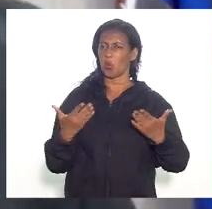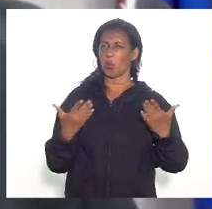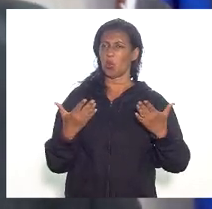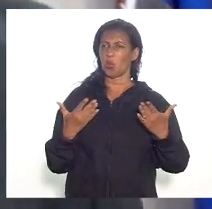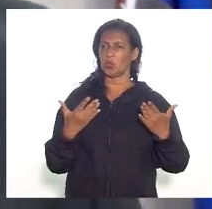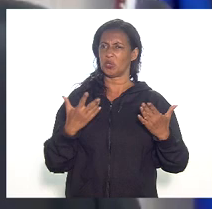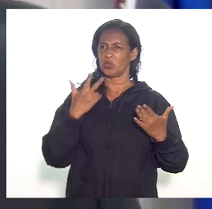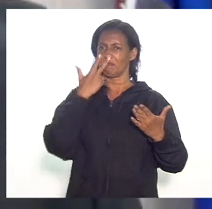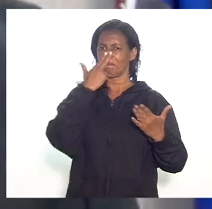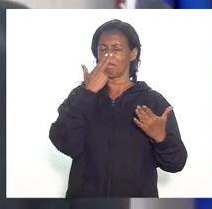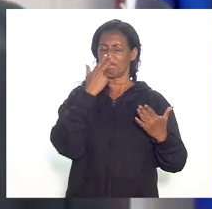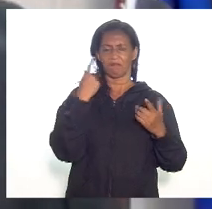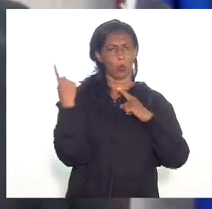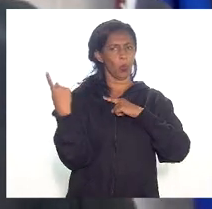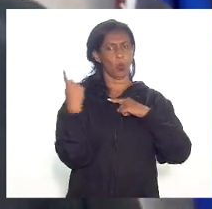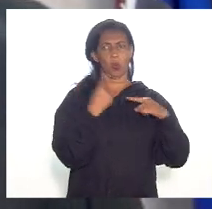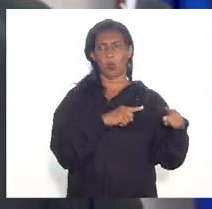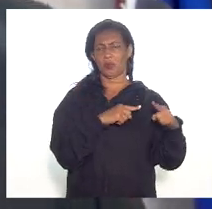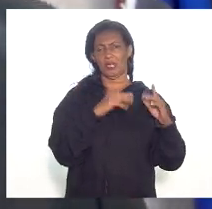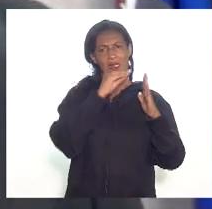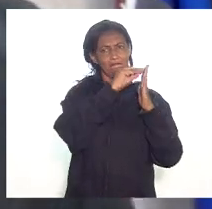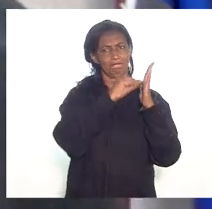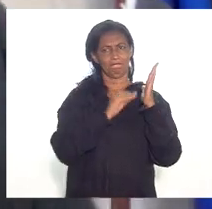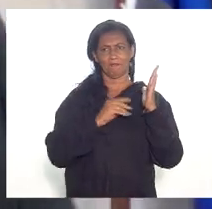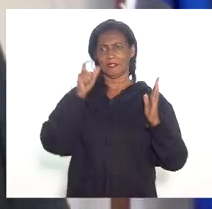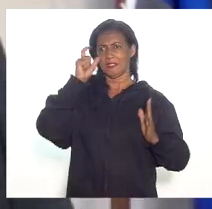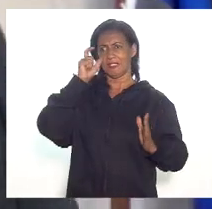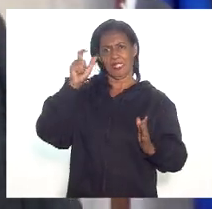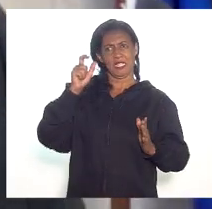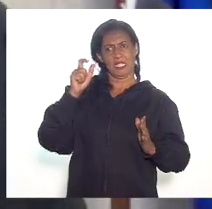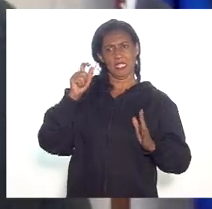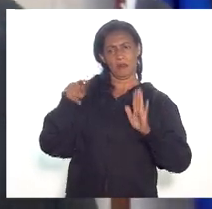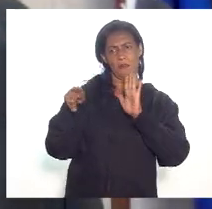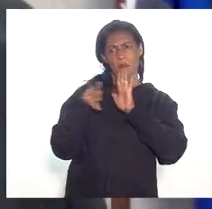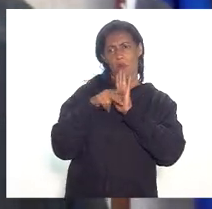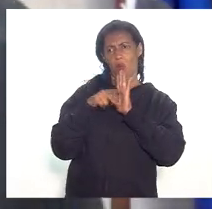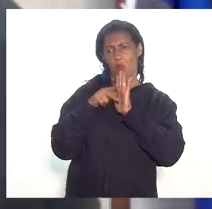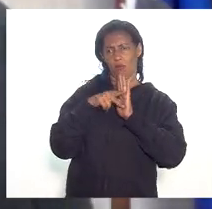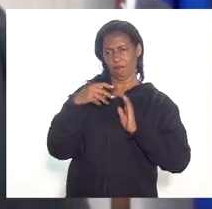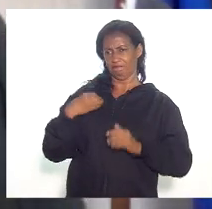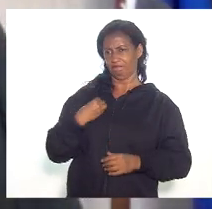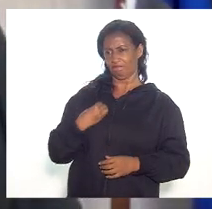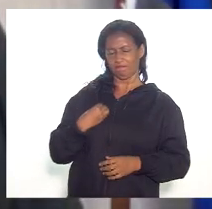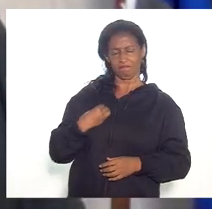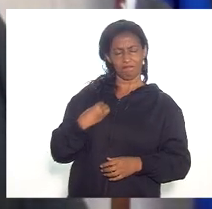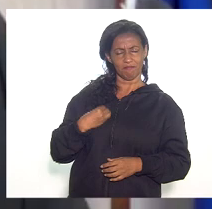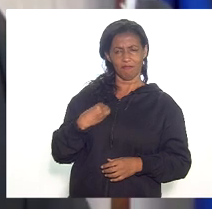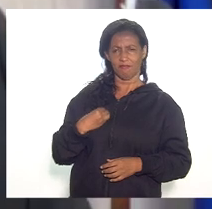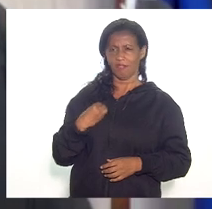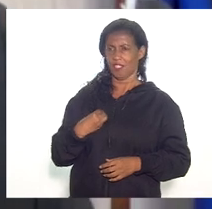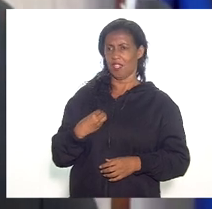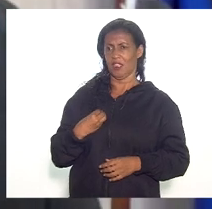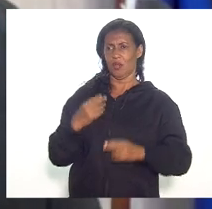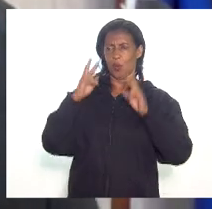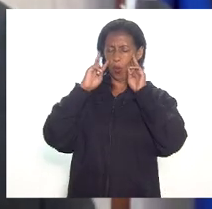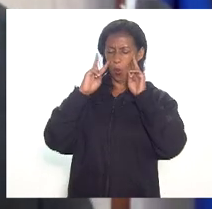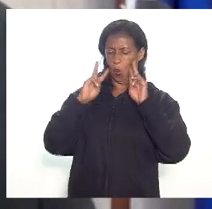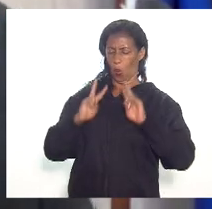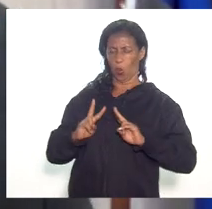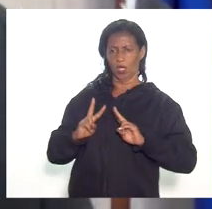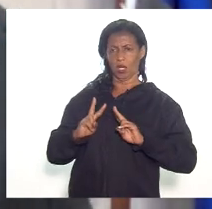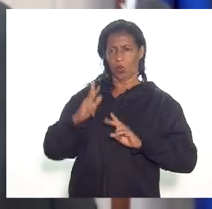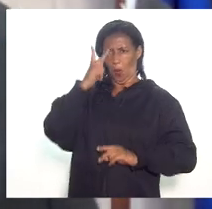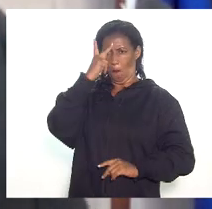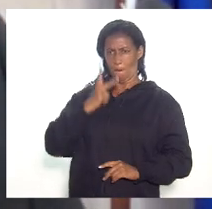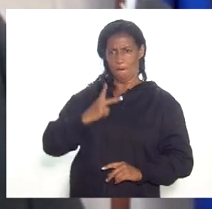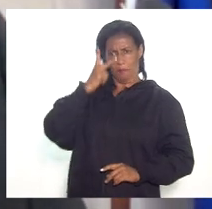a defender essas pautas seja por interesses próprios por fisiologismo olhando para os seus